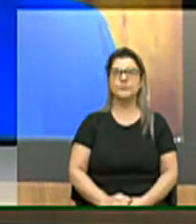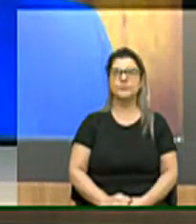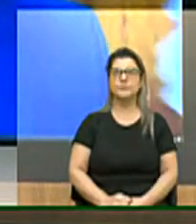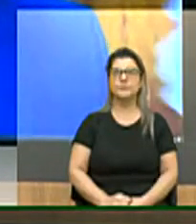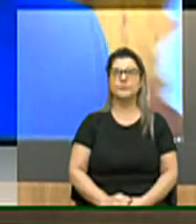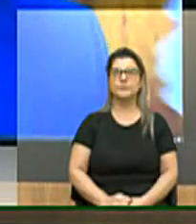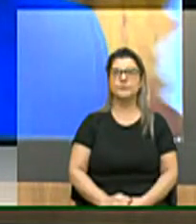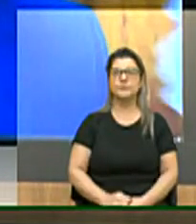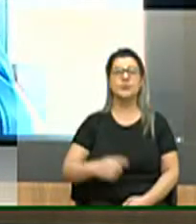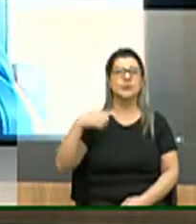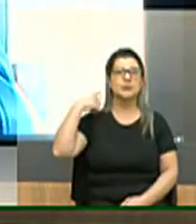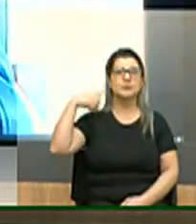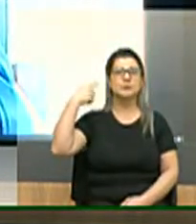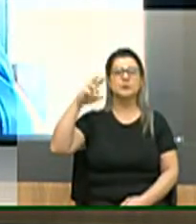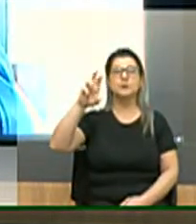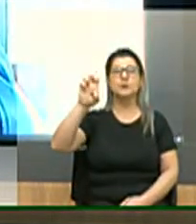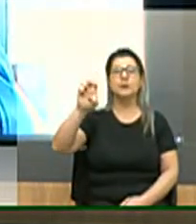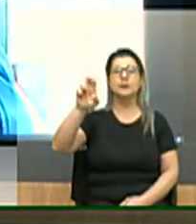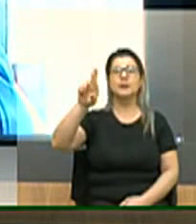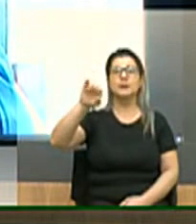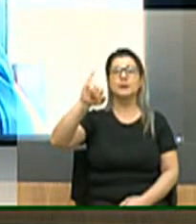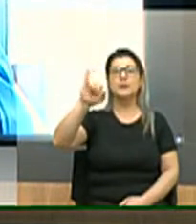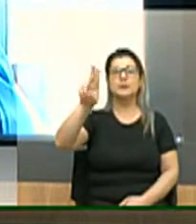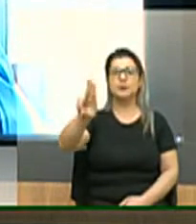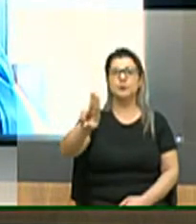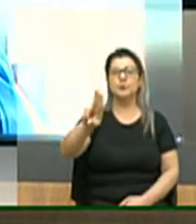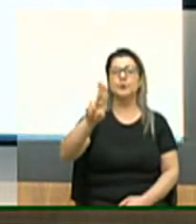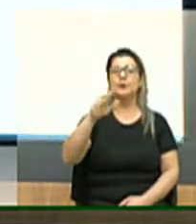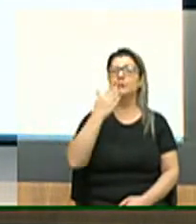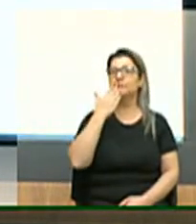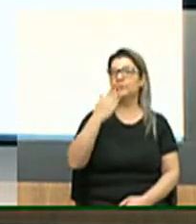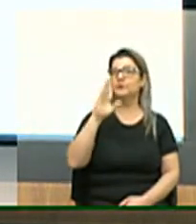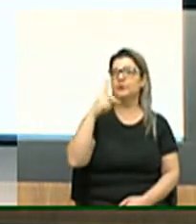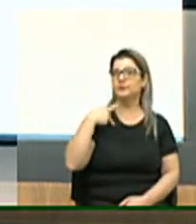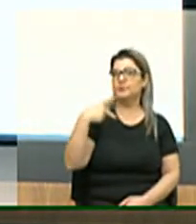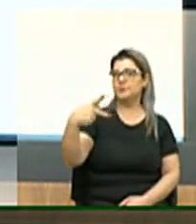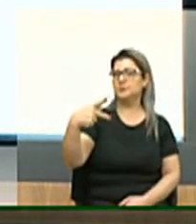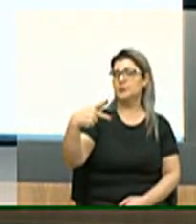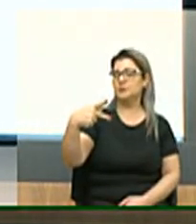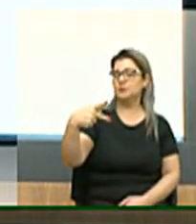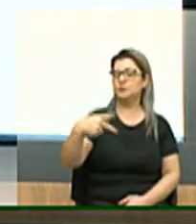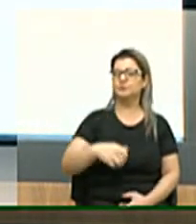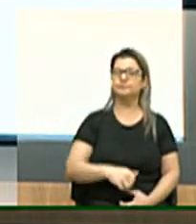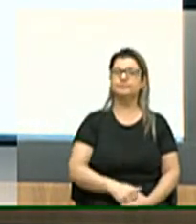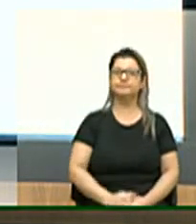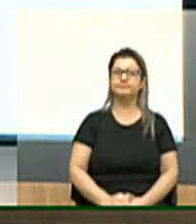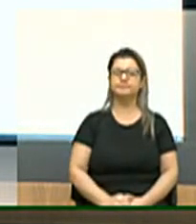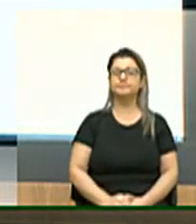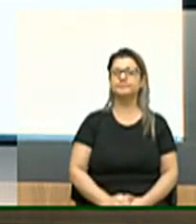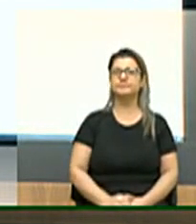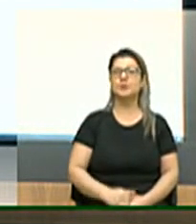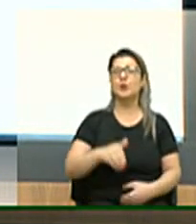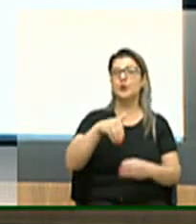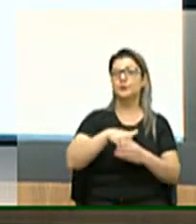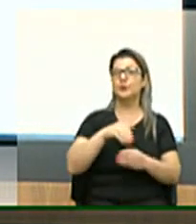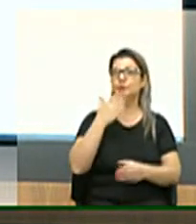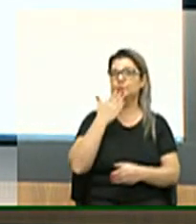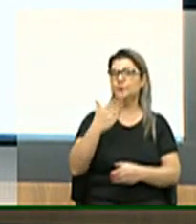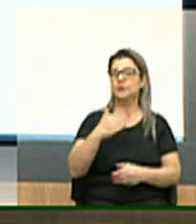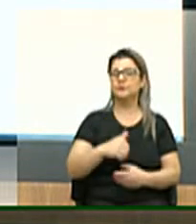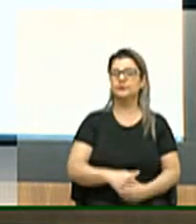Sim. Deputado Nerio Carteiro. Favorável, presidente. Deputado... Nerio Carteiro, voto favorável. Ok, Gaúcho da